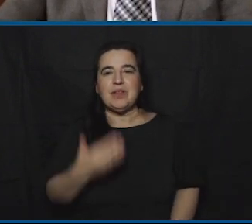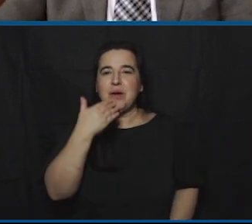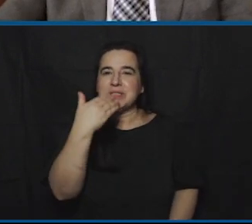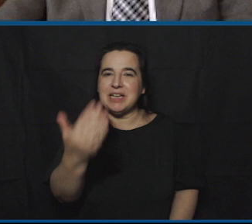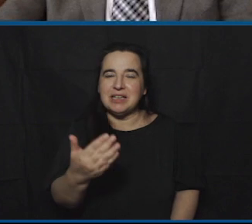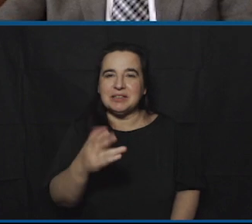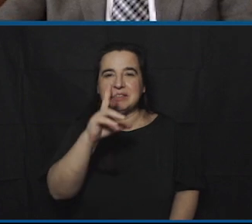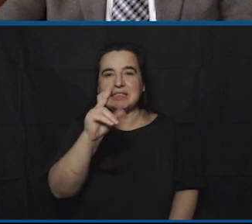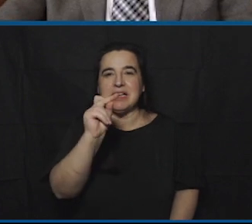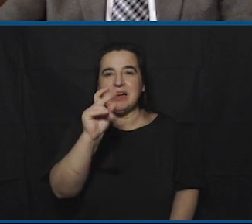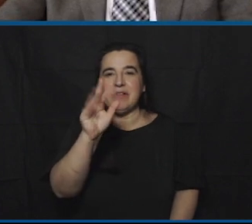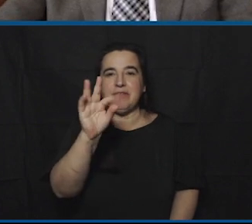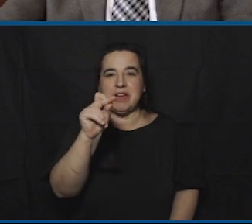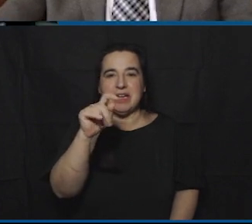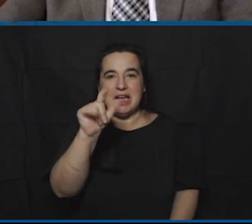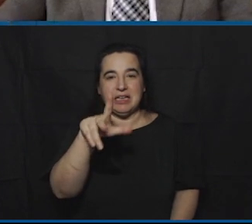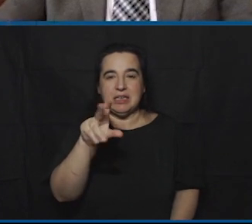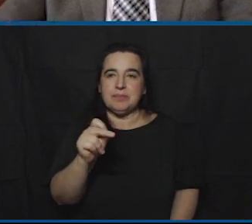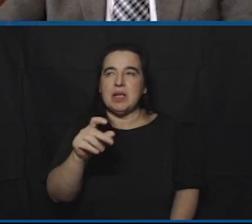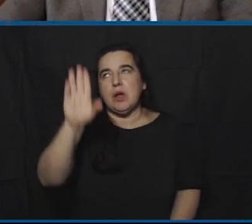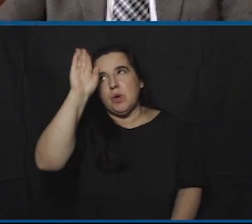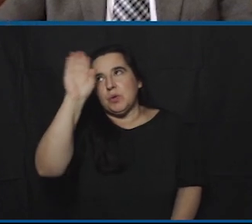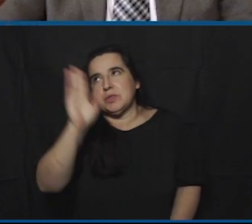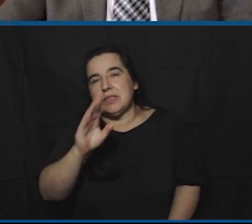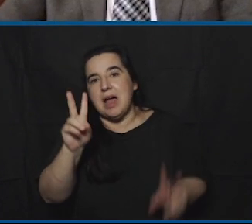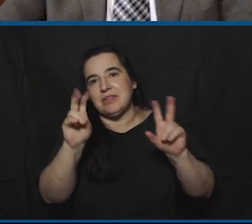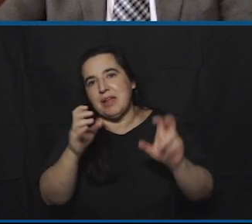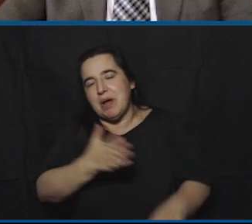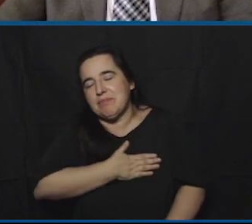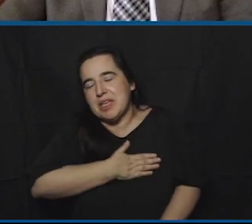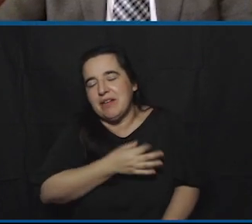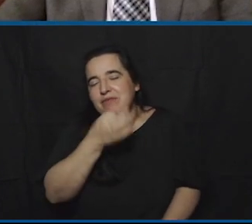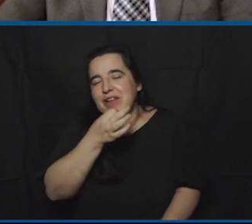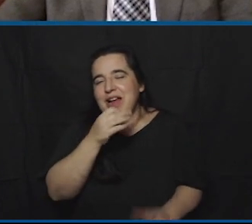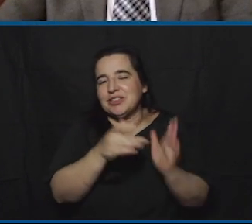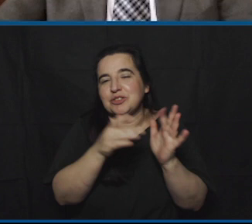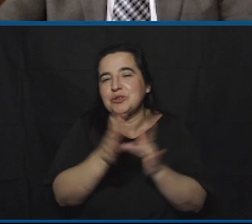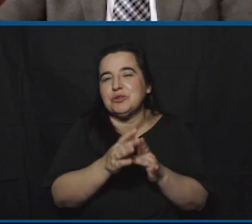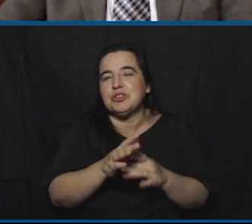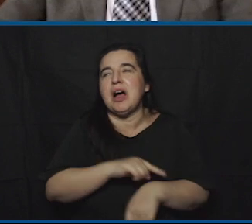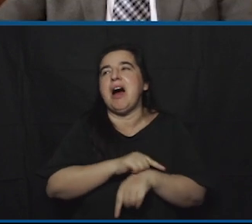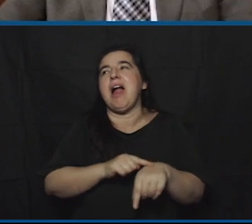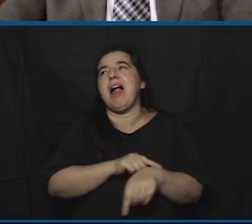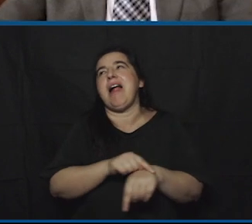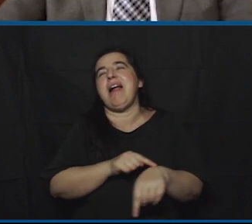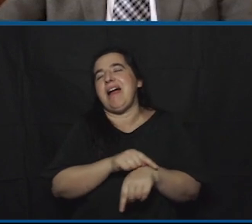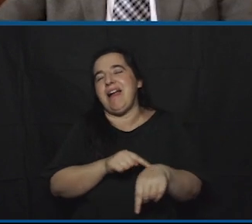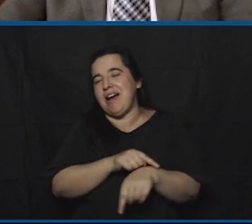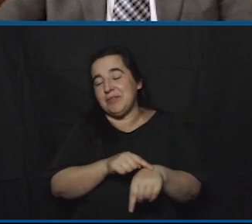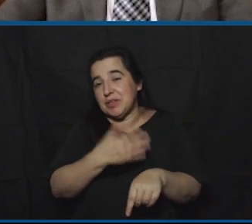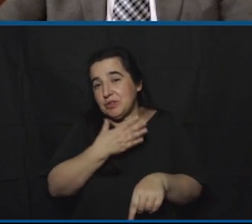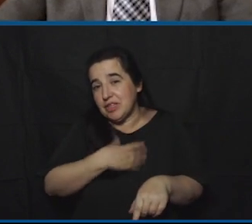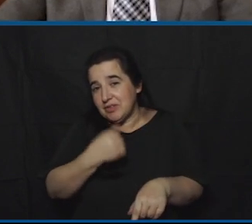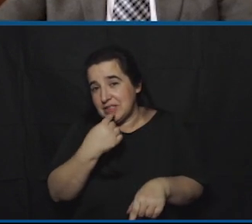Muito obrigado, Rafaela. Eu sei que é um tema apaixonante. Falar sobre Jesus levaria muito tempo. E eu